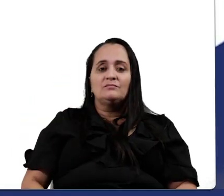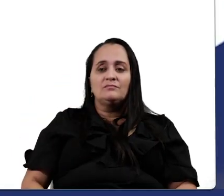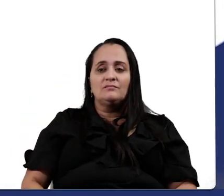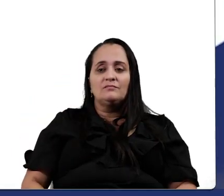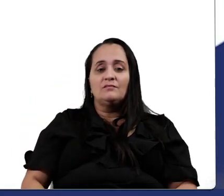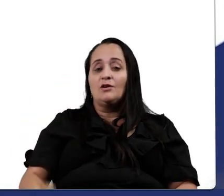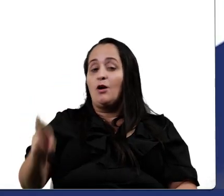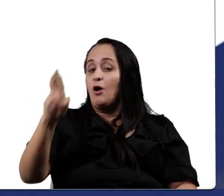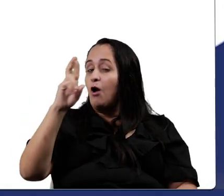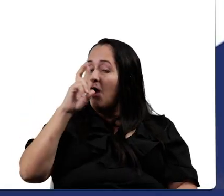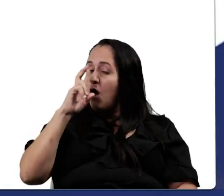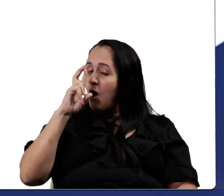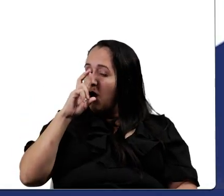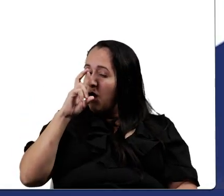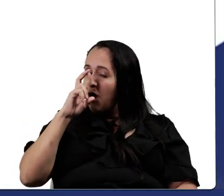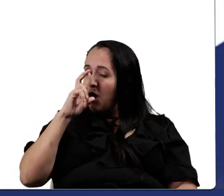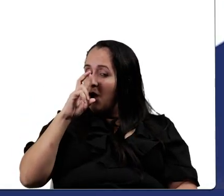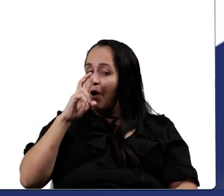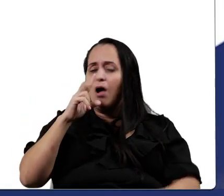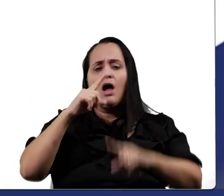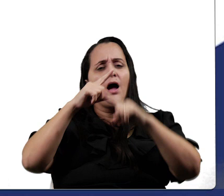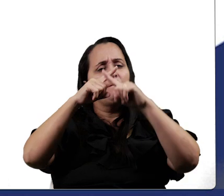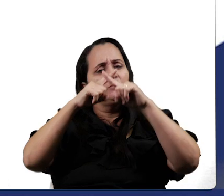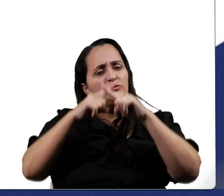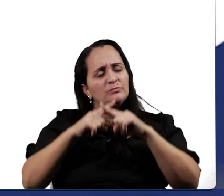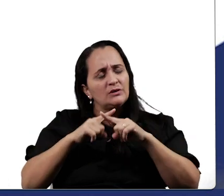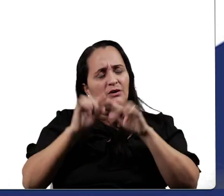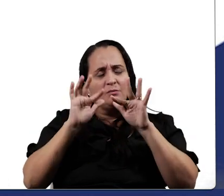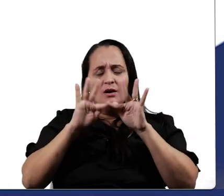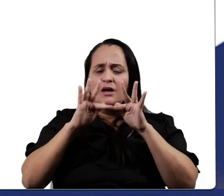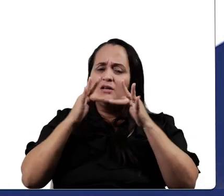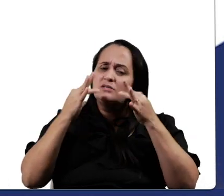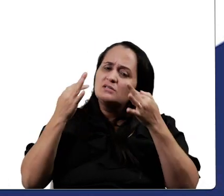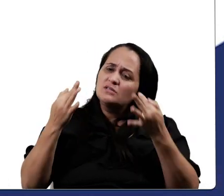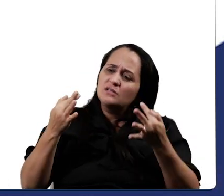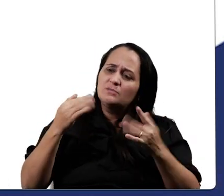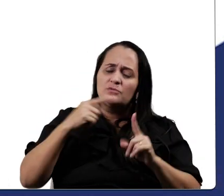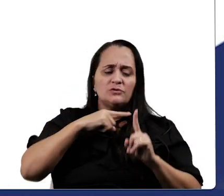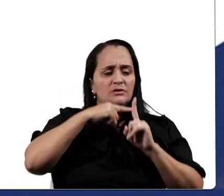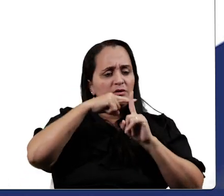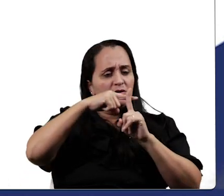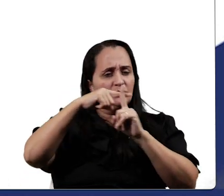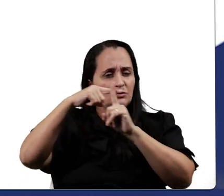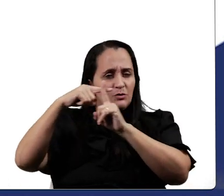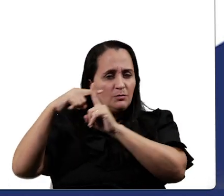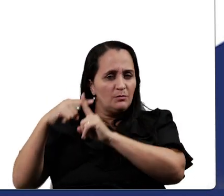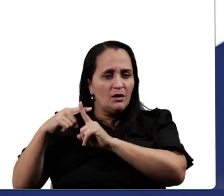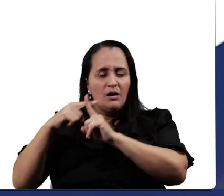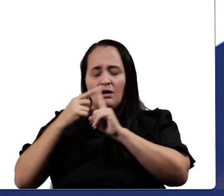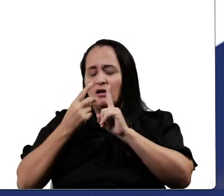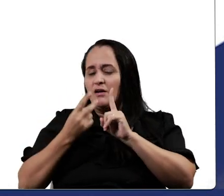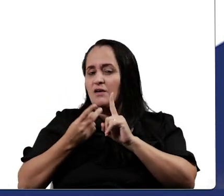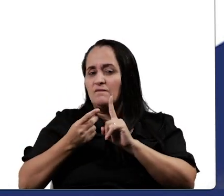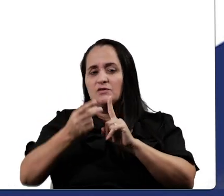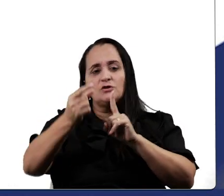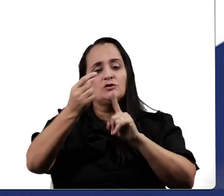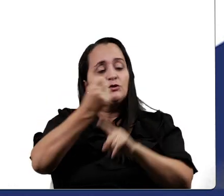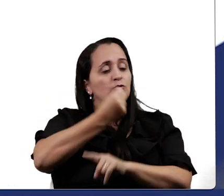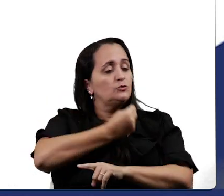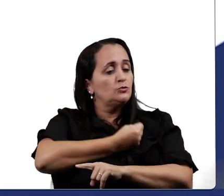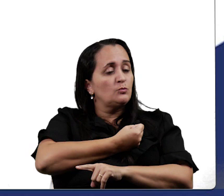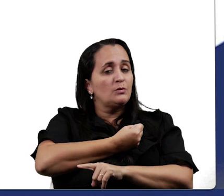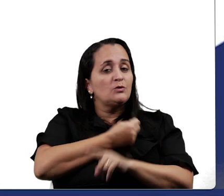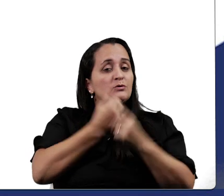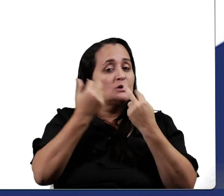multiplicação é uma forma simples de se adicionar uma quantidade finita de números iguais e o